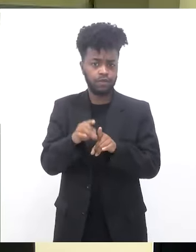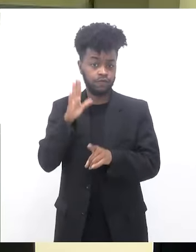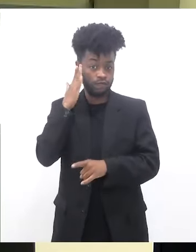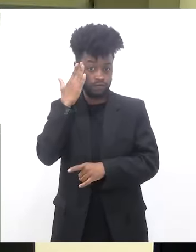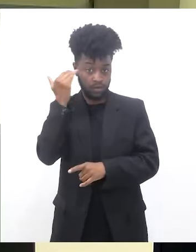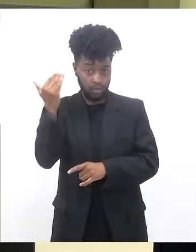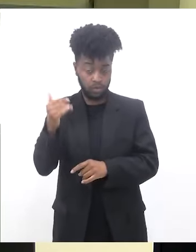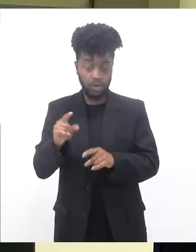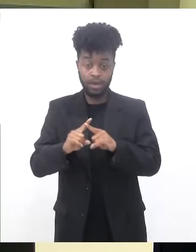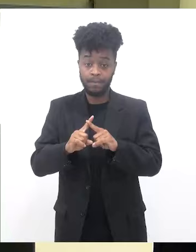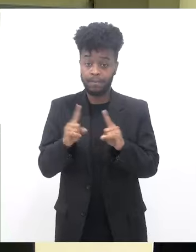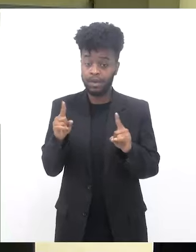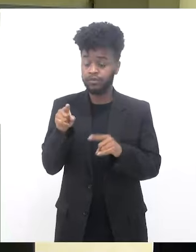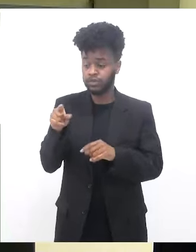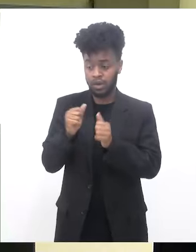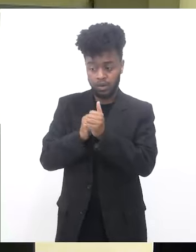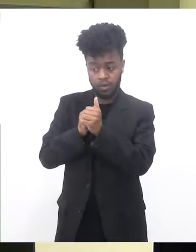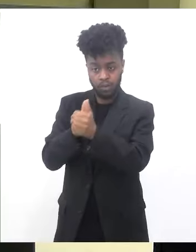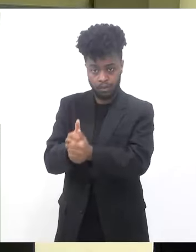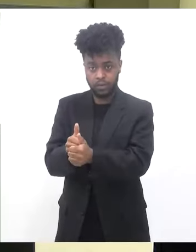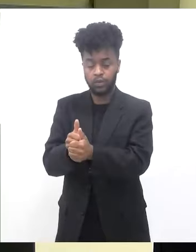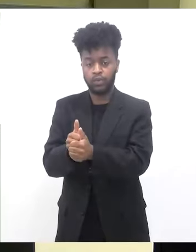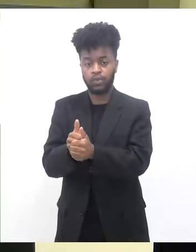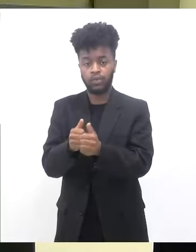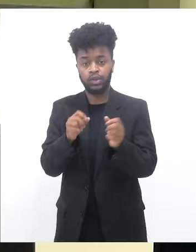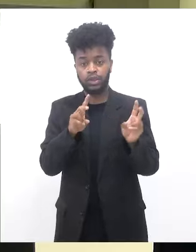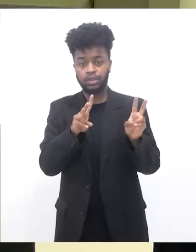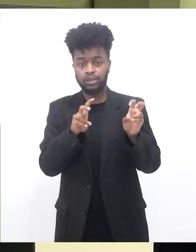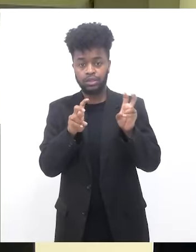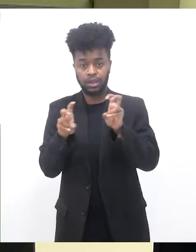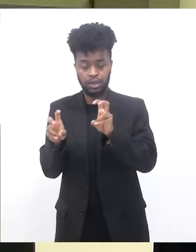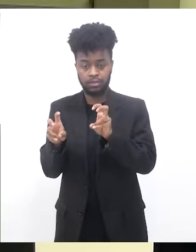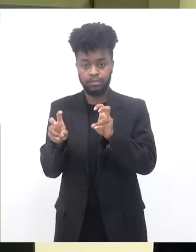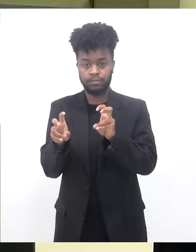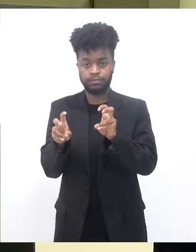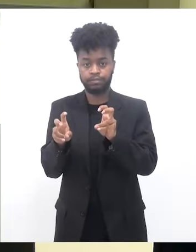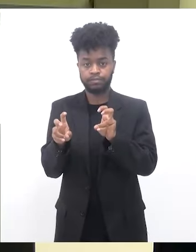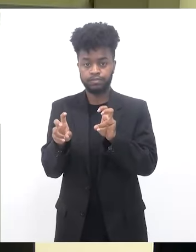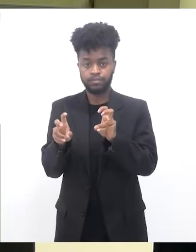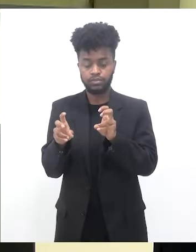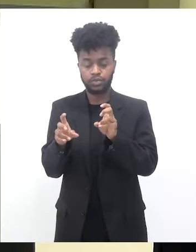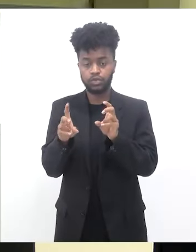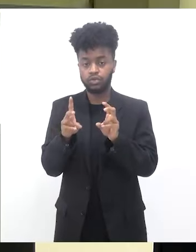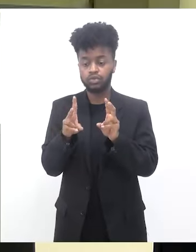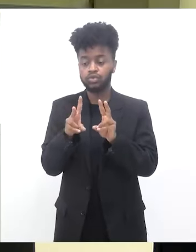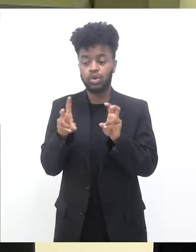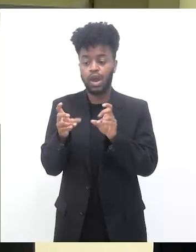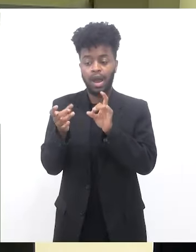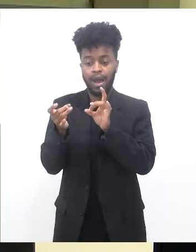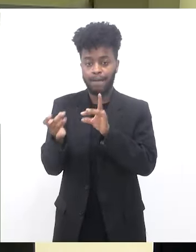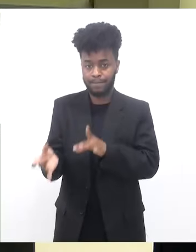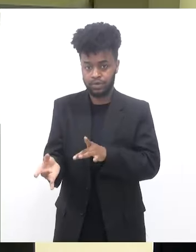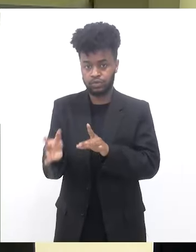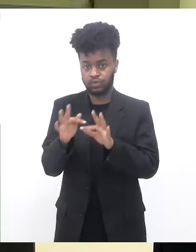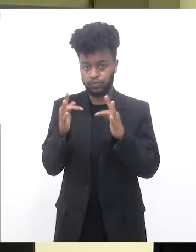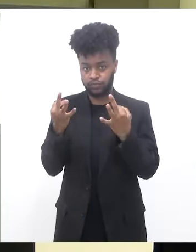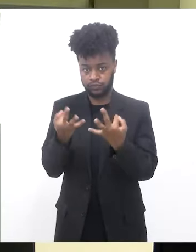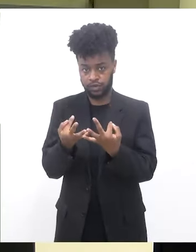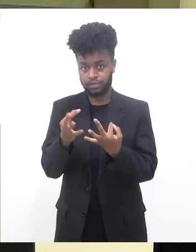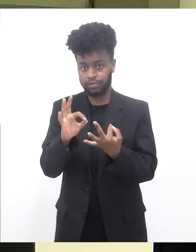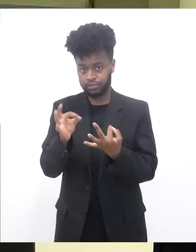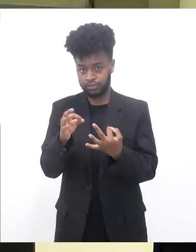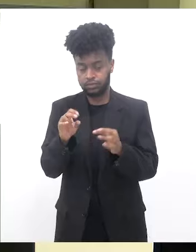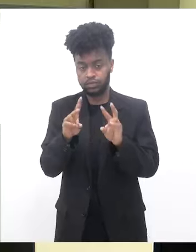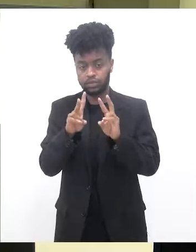também, você acompanhou aí essa questão do abandono